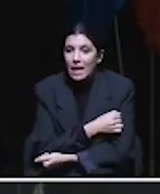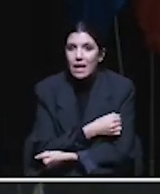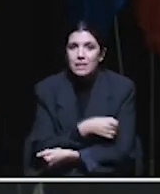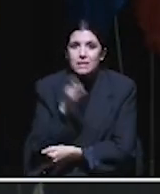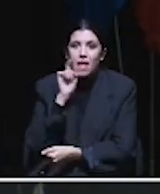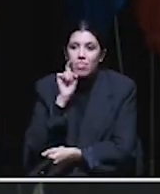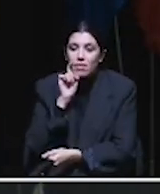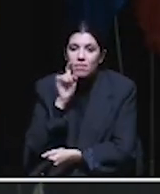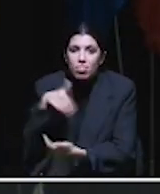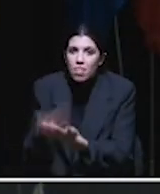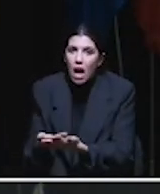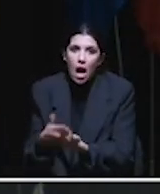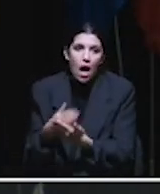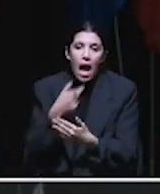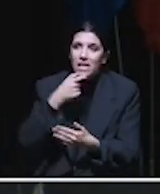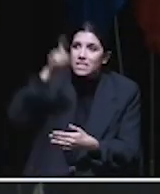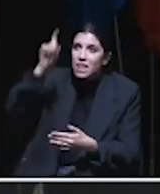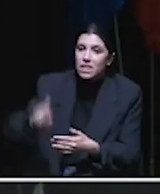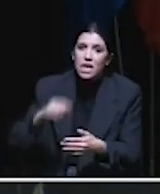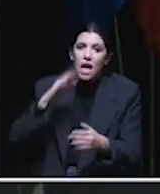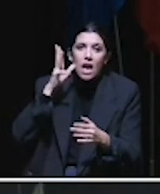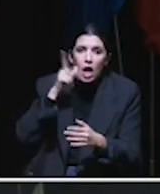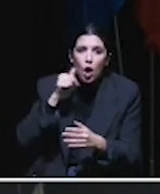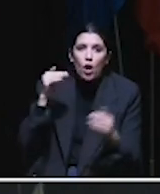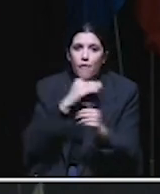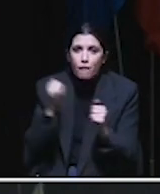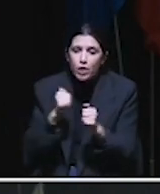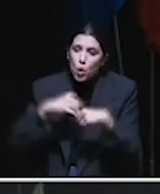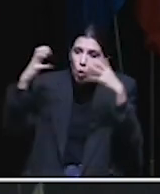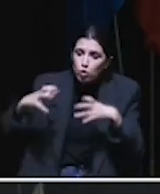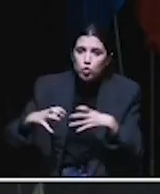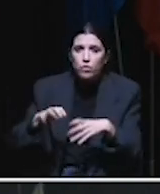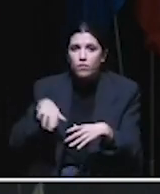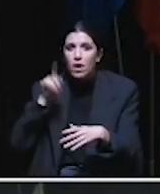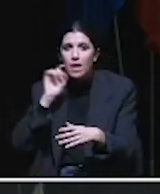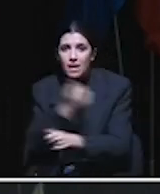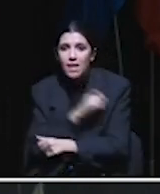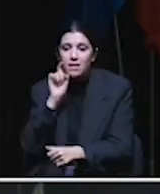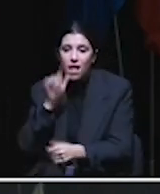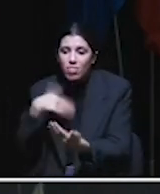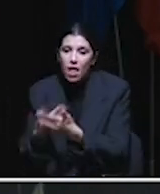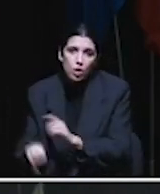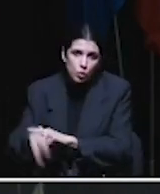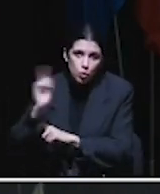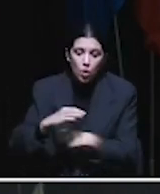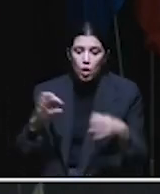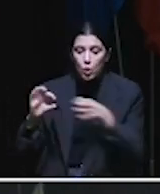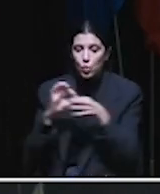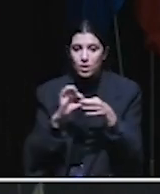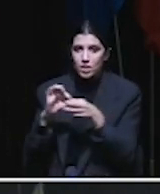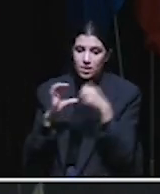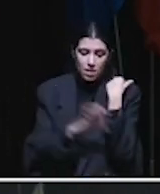em dias de muito calor, frio ou muita chuva. A coordenação da proteção civil com as freguesias e com as câmaras municipais é